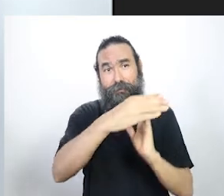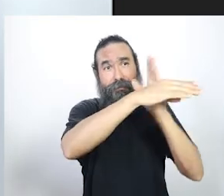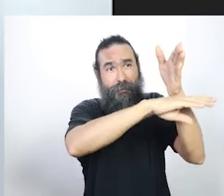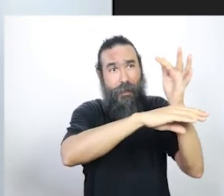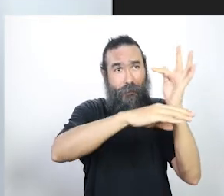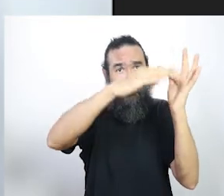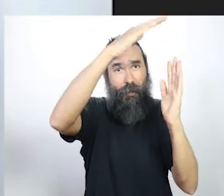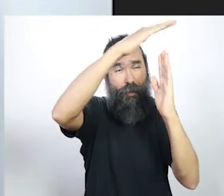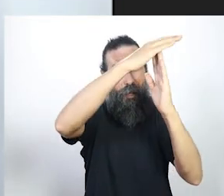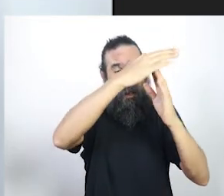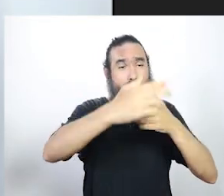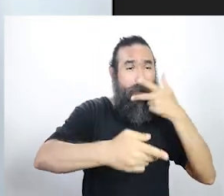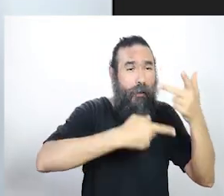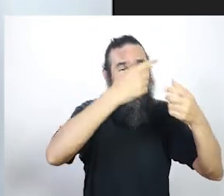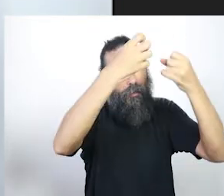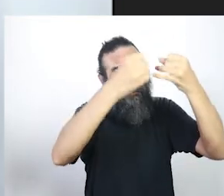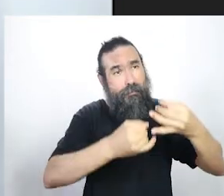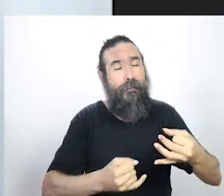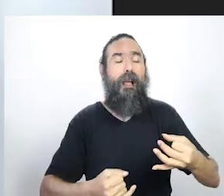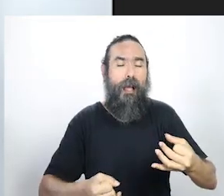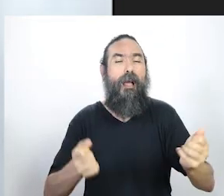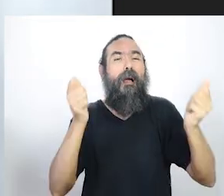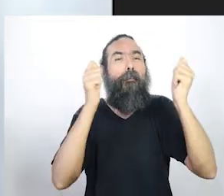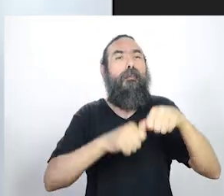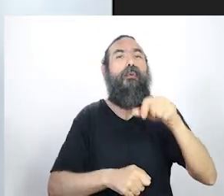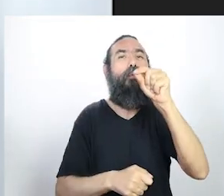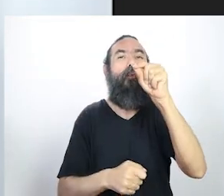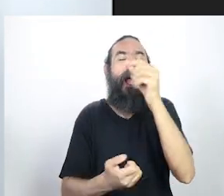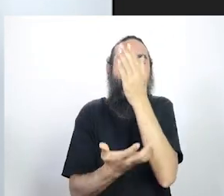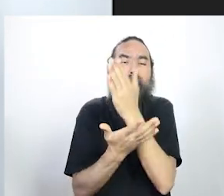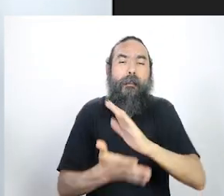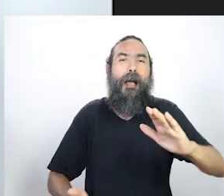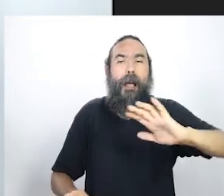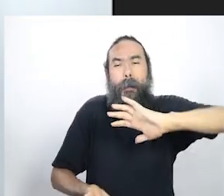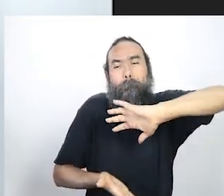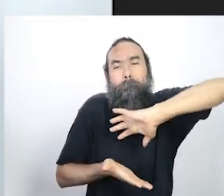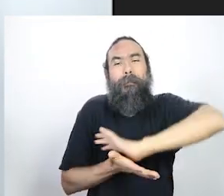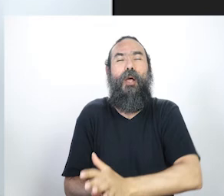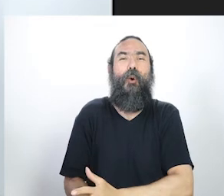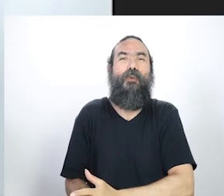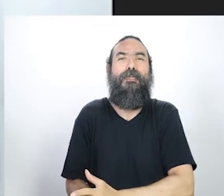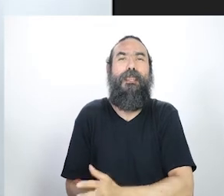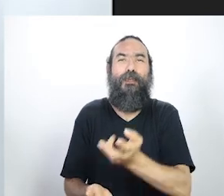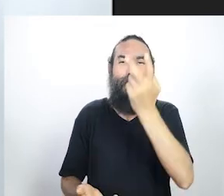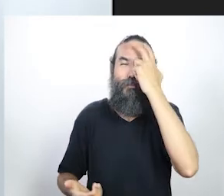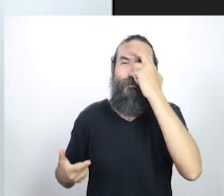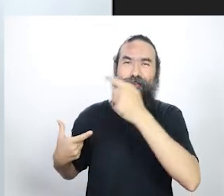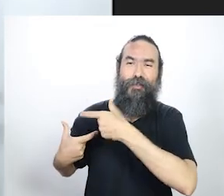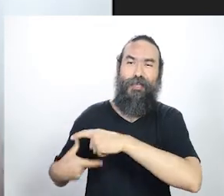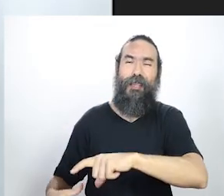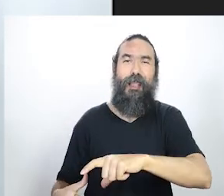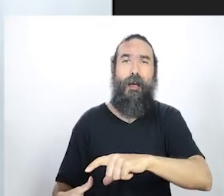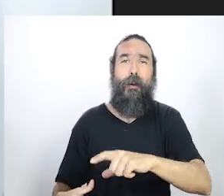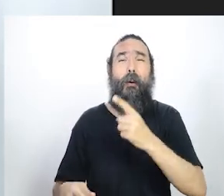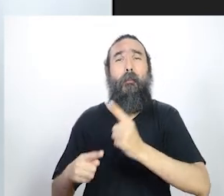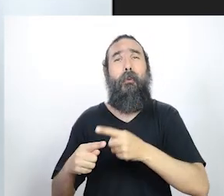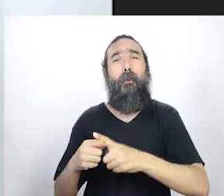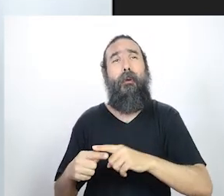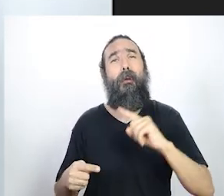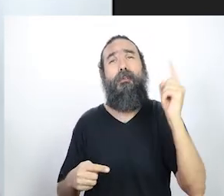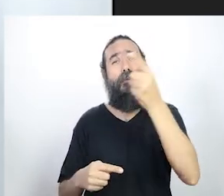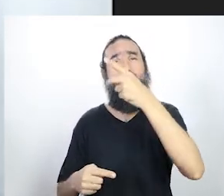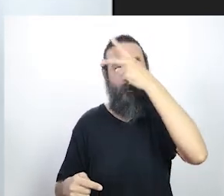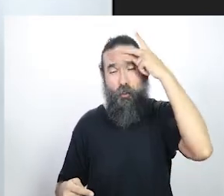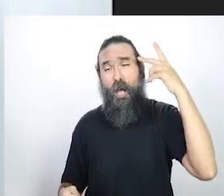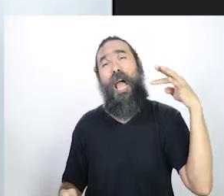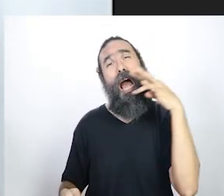eu acho que as pessoas começam a quebrar mais um pouco desse preconceito que tem desse saber, que só existe o saber se você tiver o